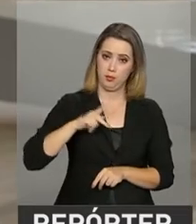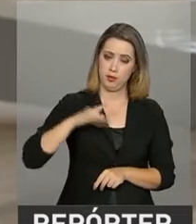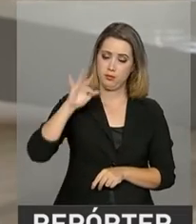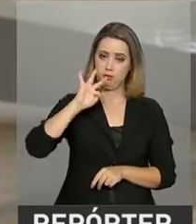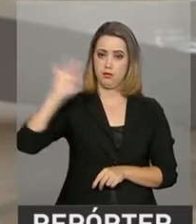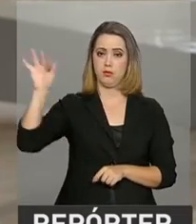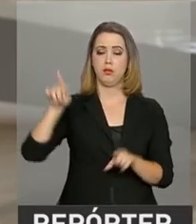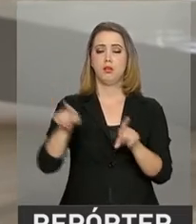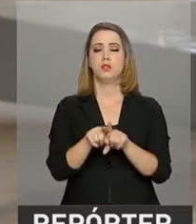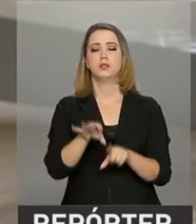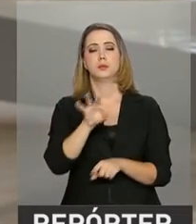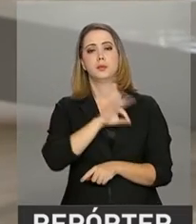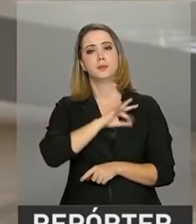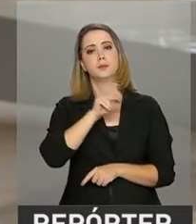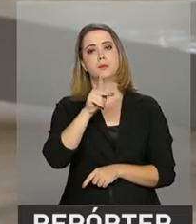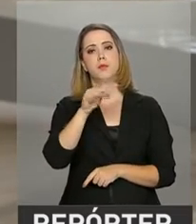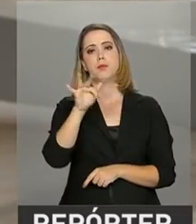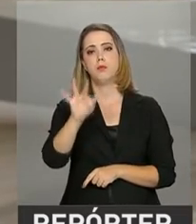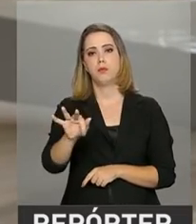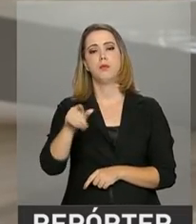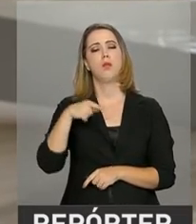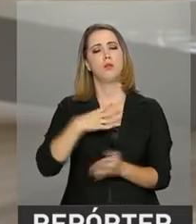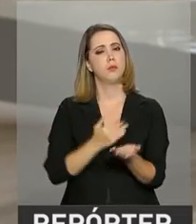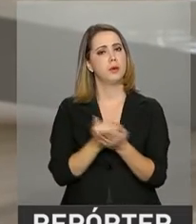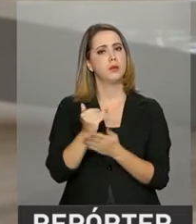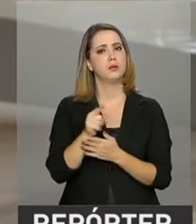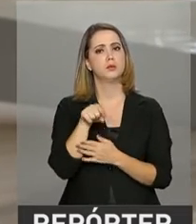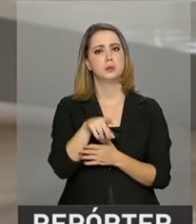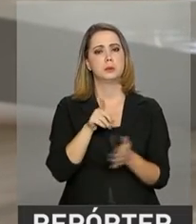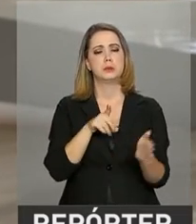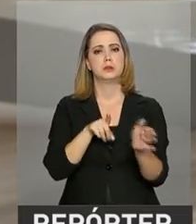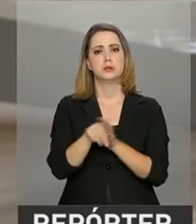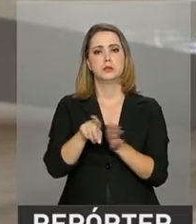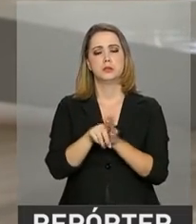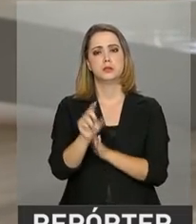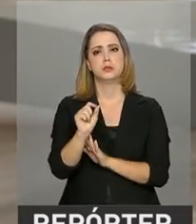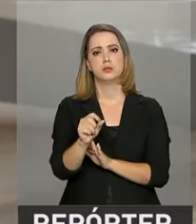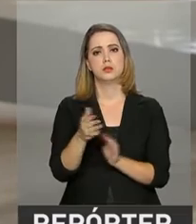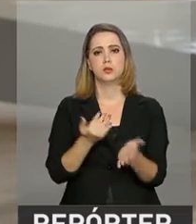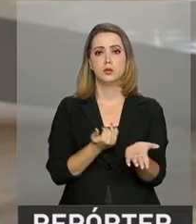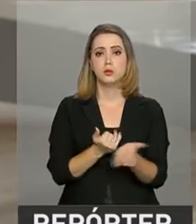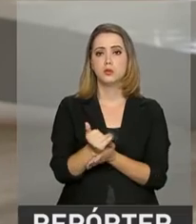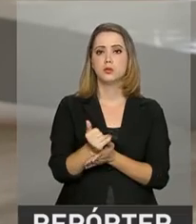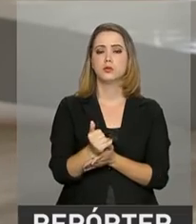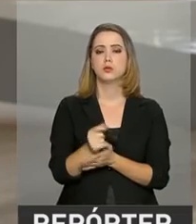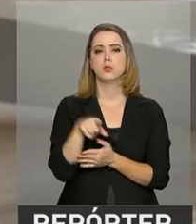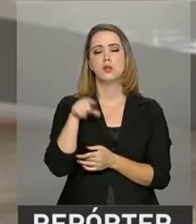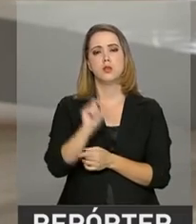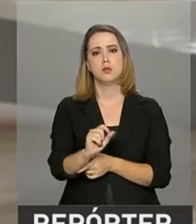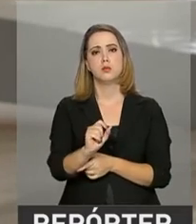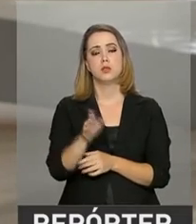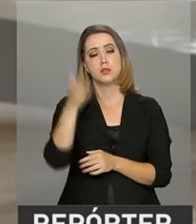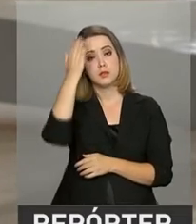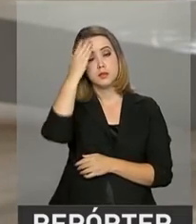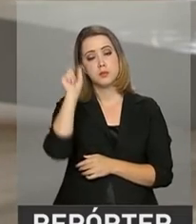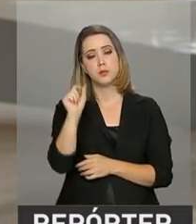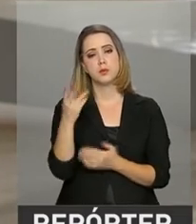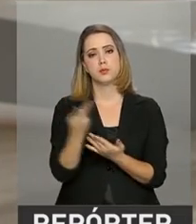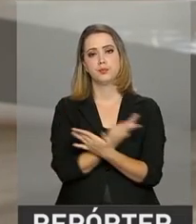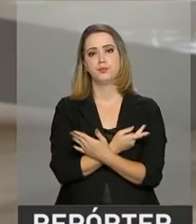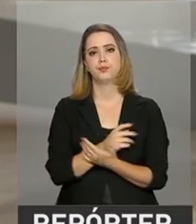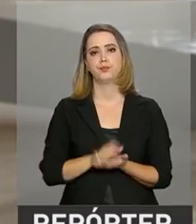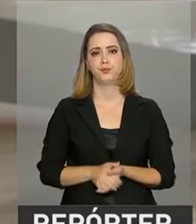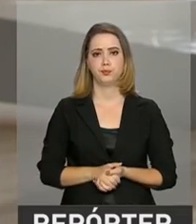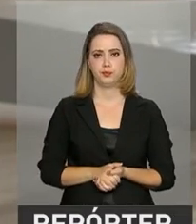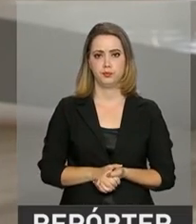ea polícia federal também iniciaram investigações instauraram inquéritos para apurar as causas do